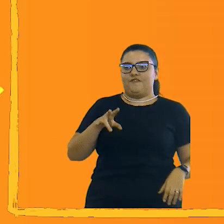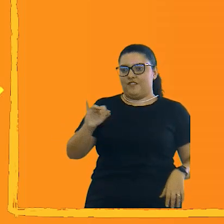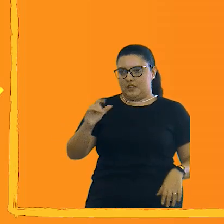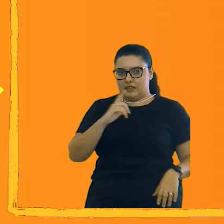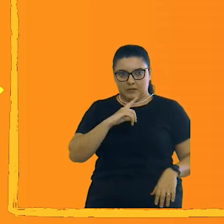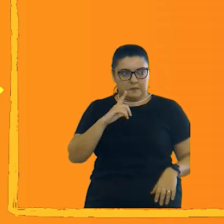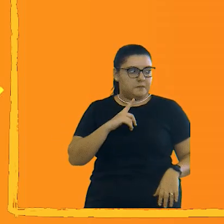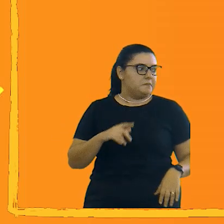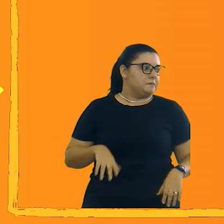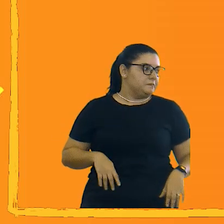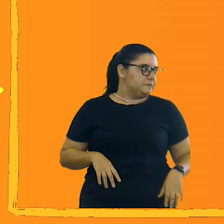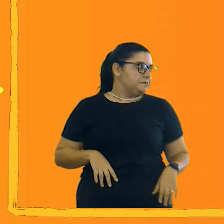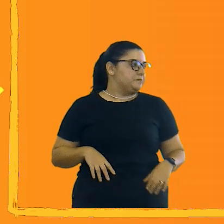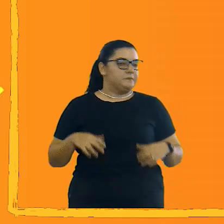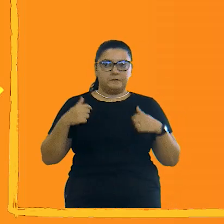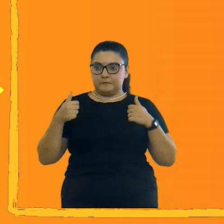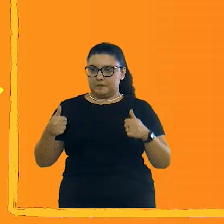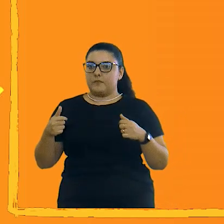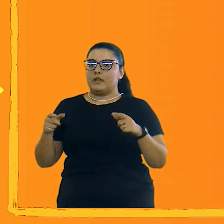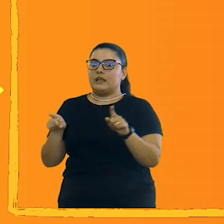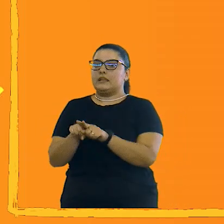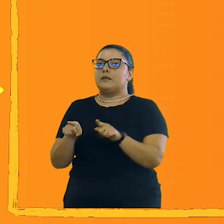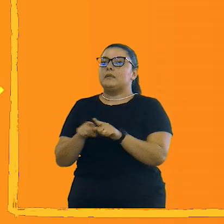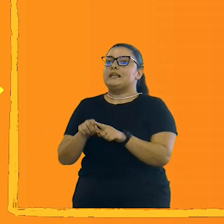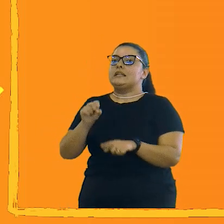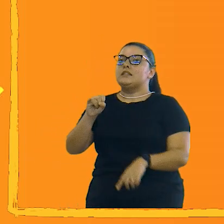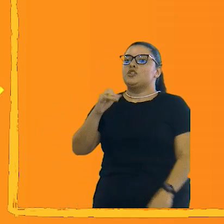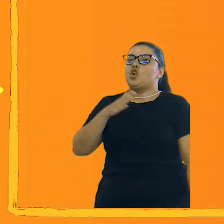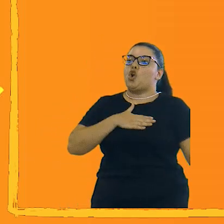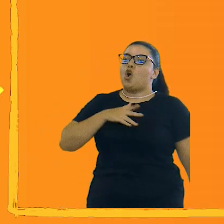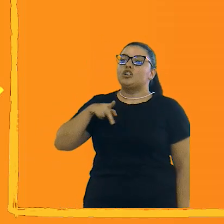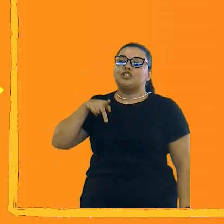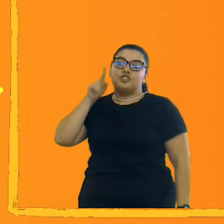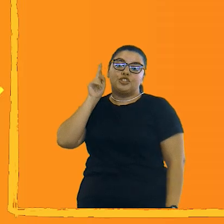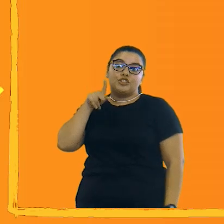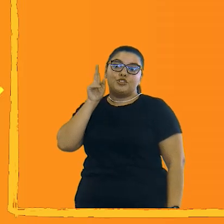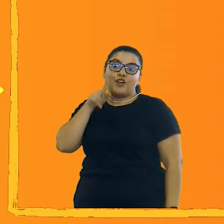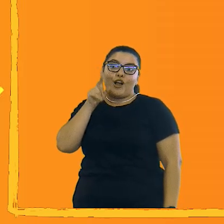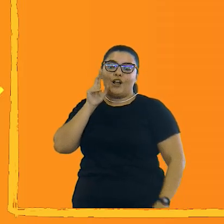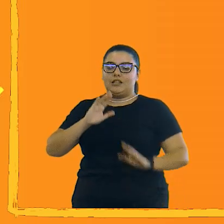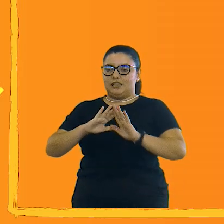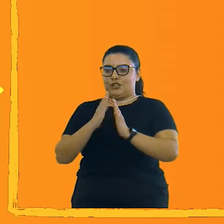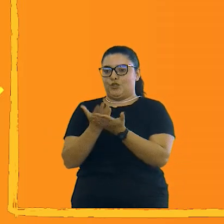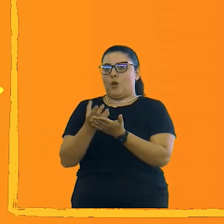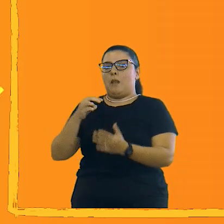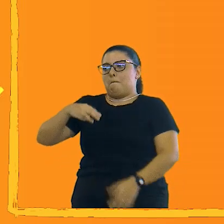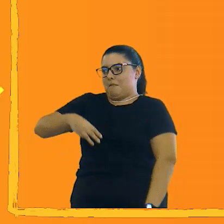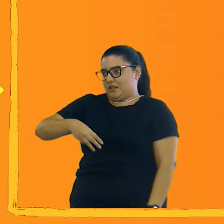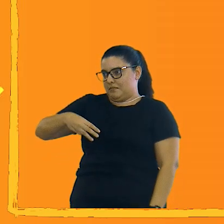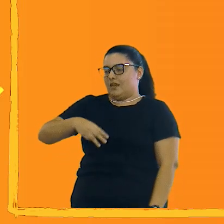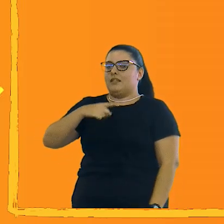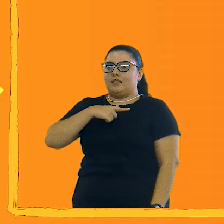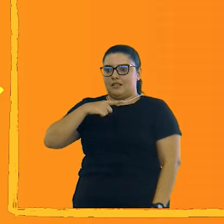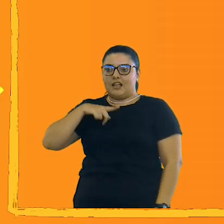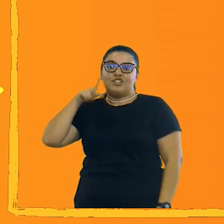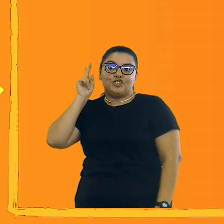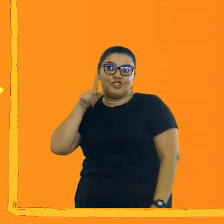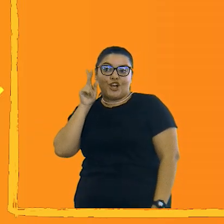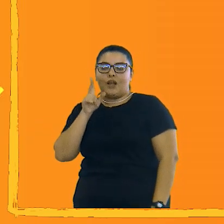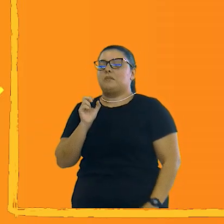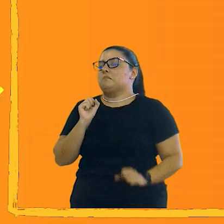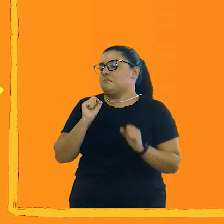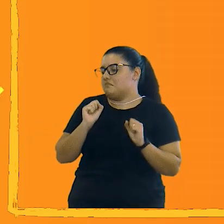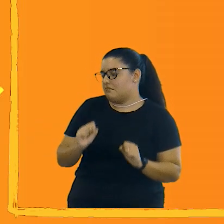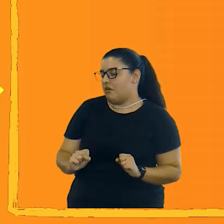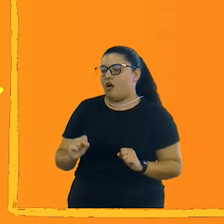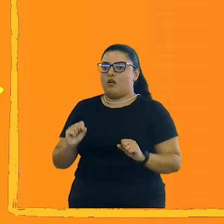para vocês beleza e também para quem gosta de tiktok escola da matemática também tá lá no tiktok onde a gente